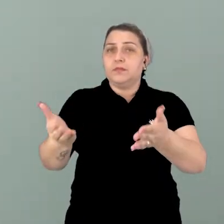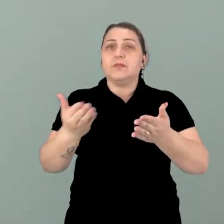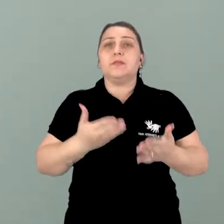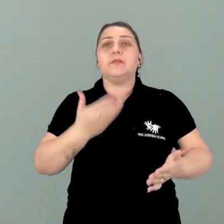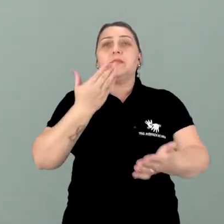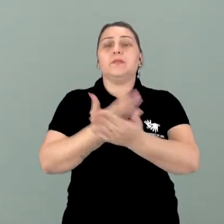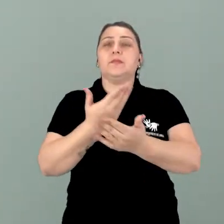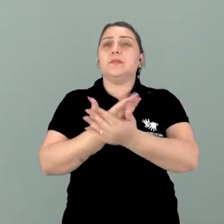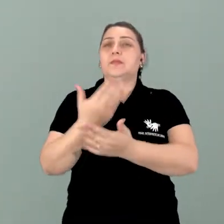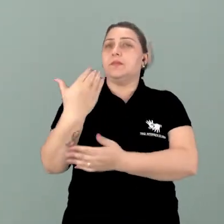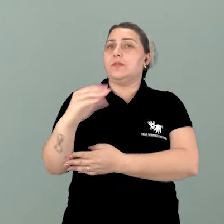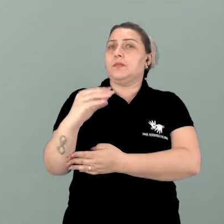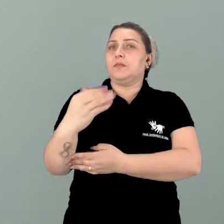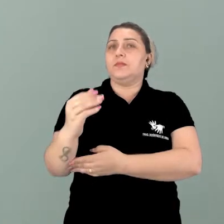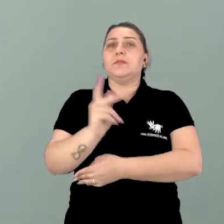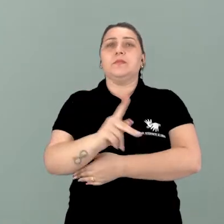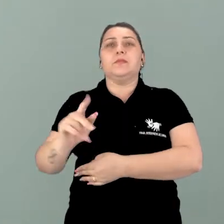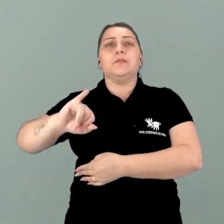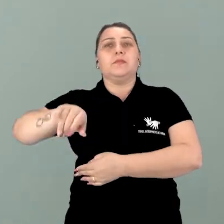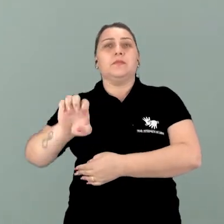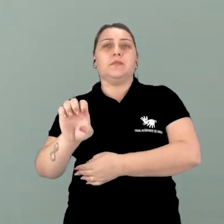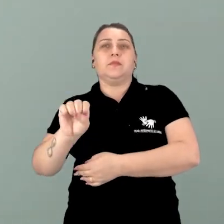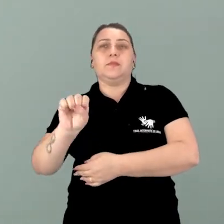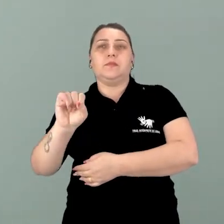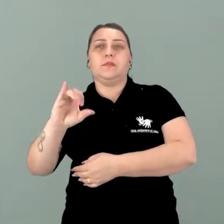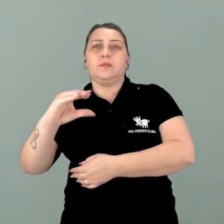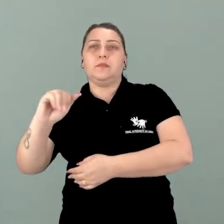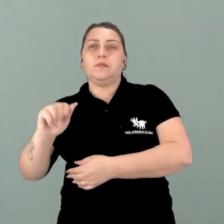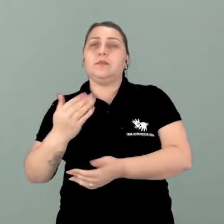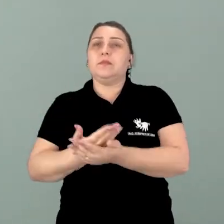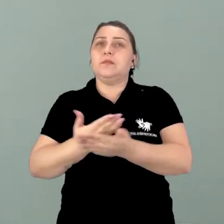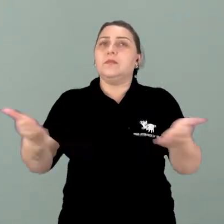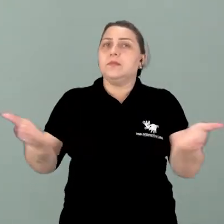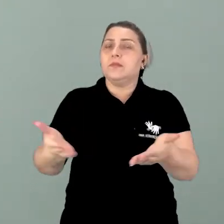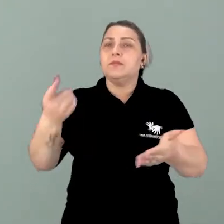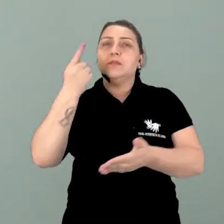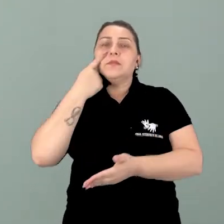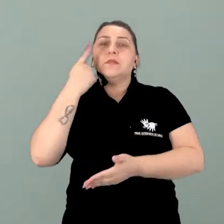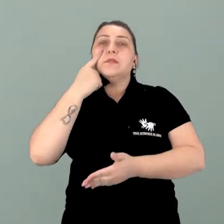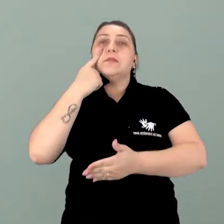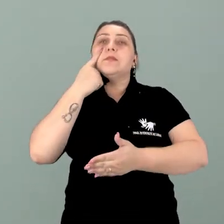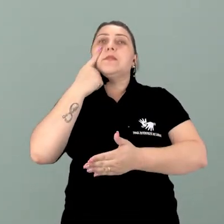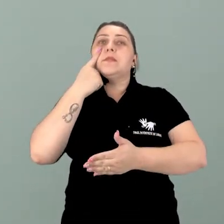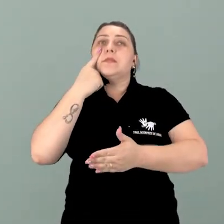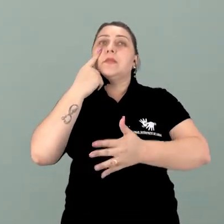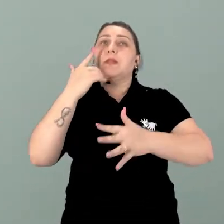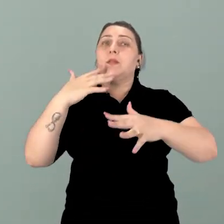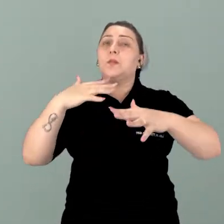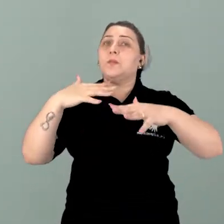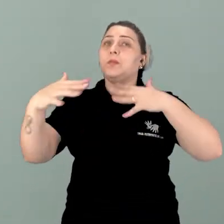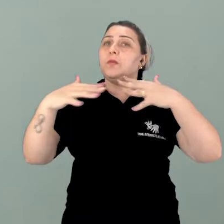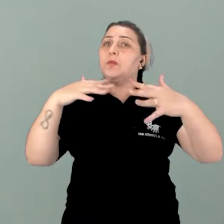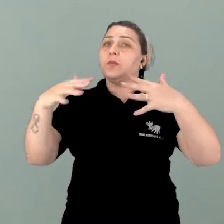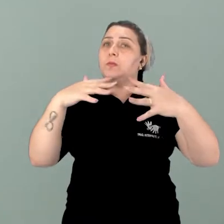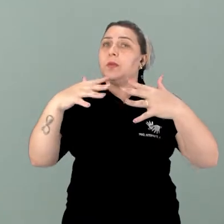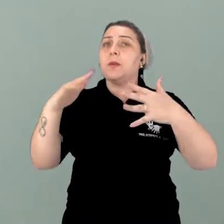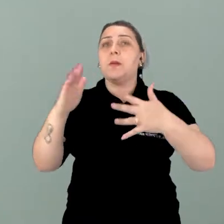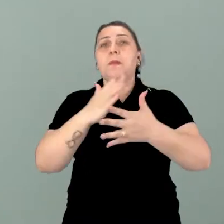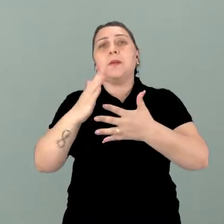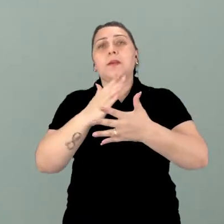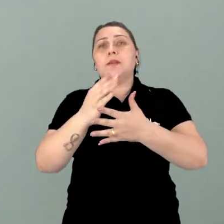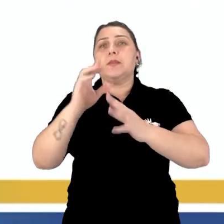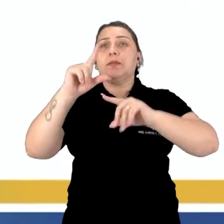Bem-vindos a mais uma aula de ciências. Eu sou a professora Jéssica e na aula de hoje nós veremos sobre o movimento aparente das estrelas. Vamos